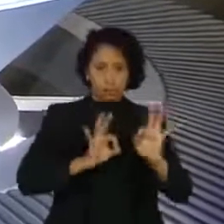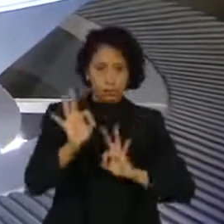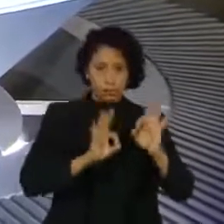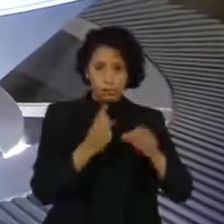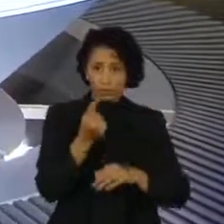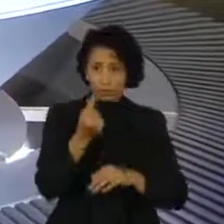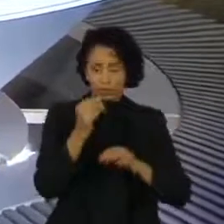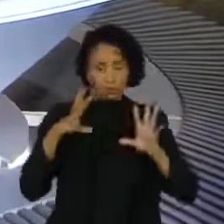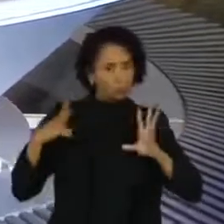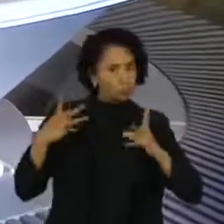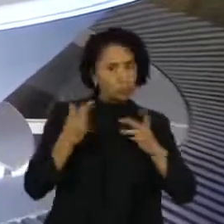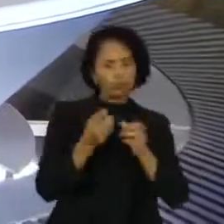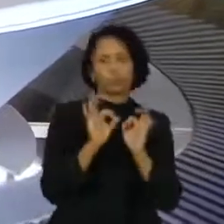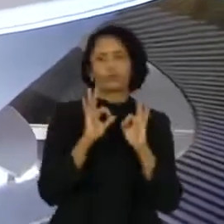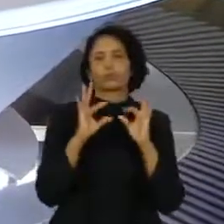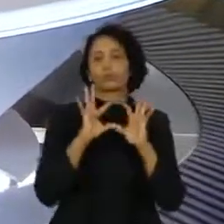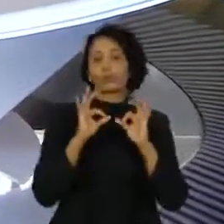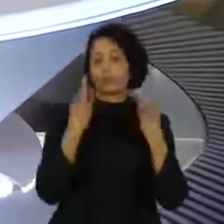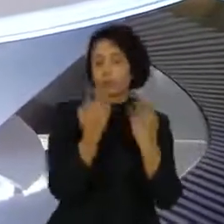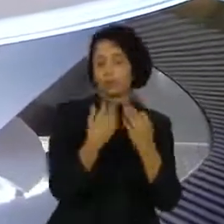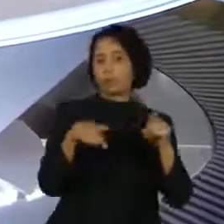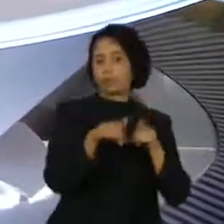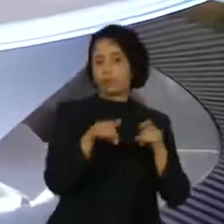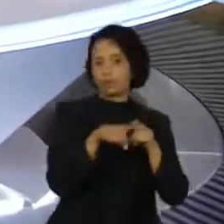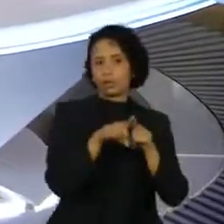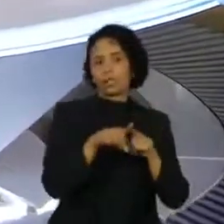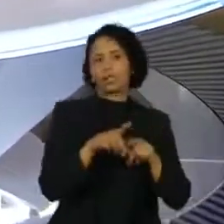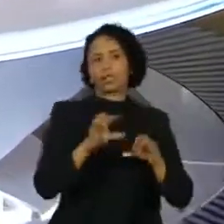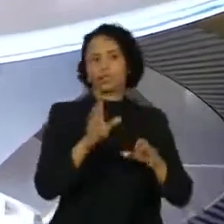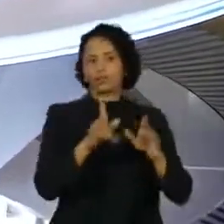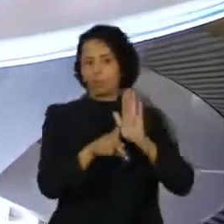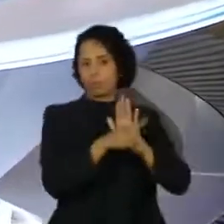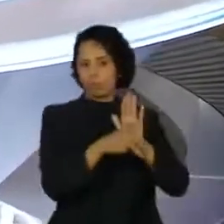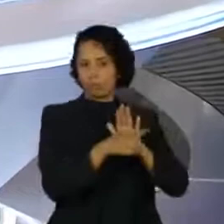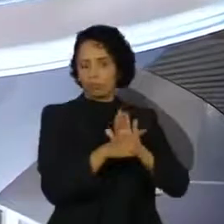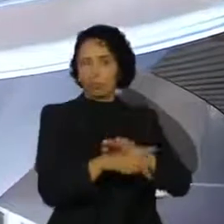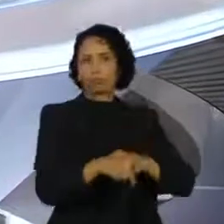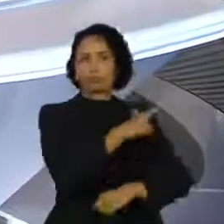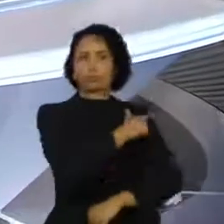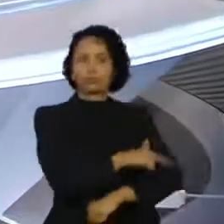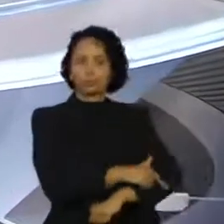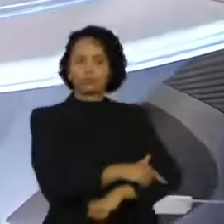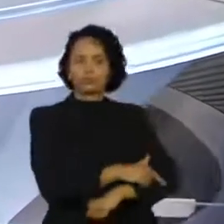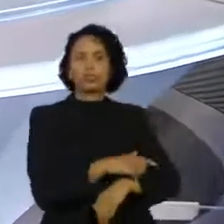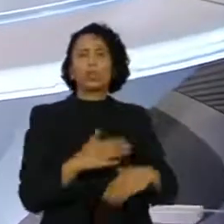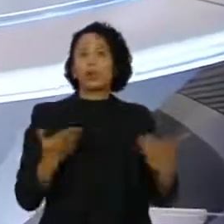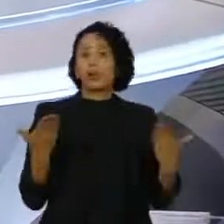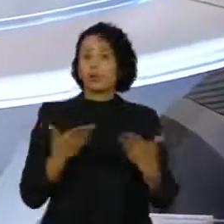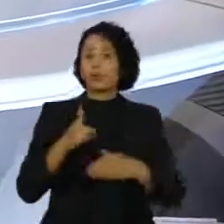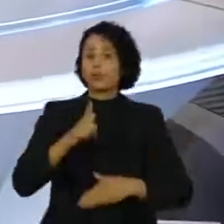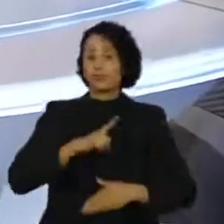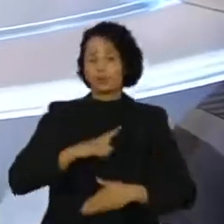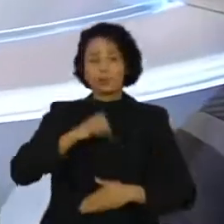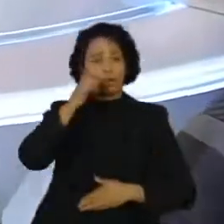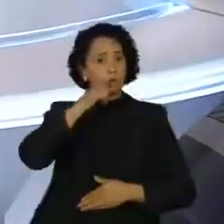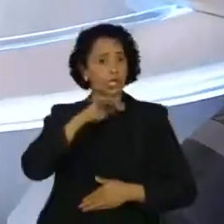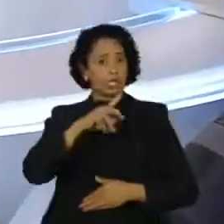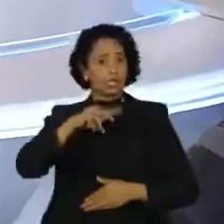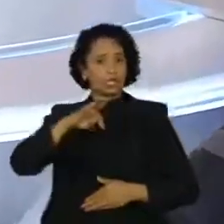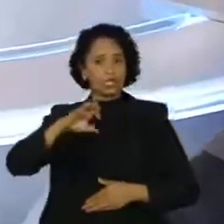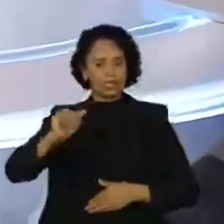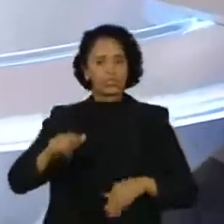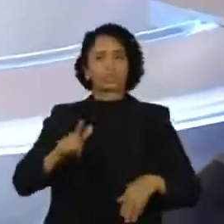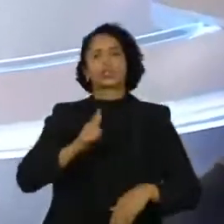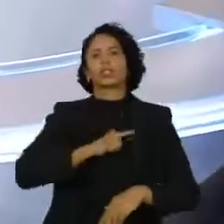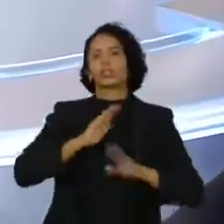família, organização e disciplina. Este é o assunto da entrevista de hoje com a educadora financeira Cíntia Sena. E o desafio é